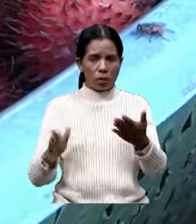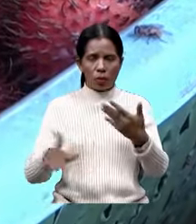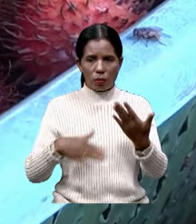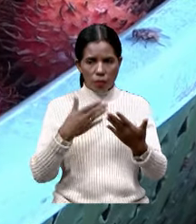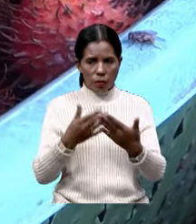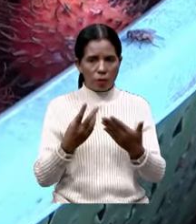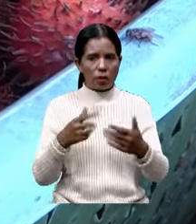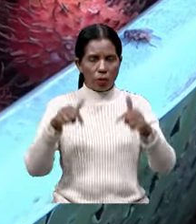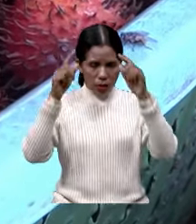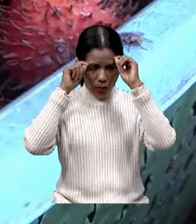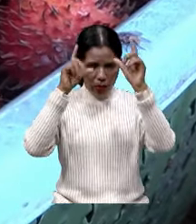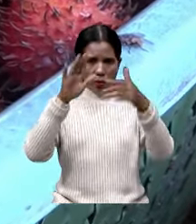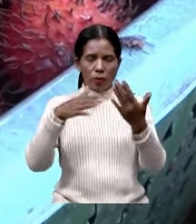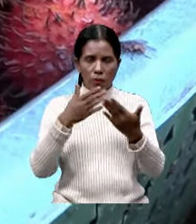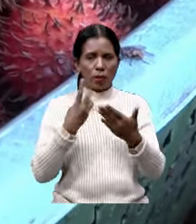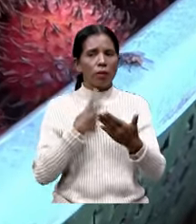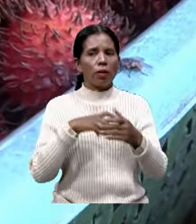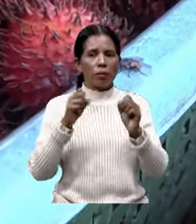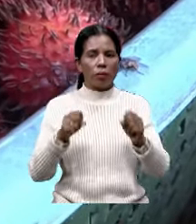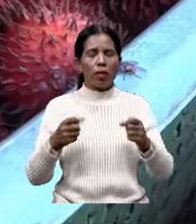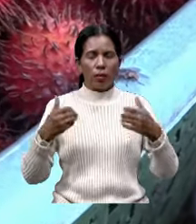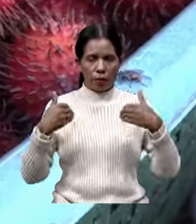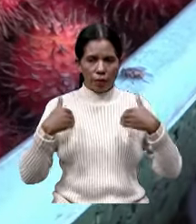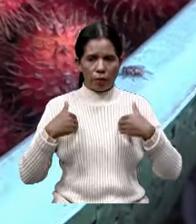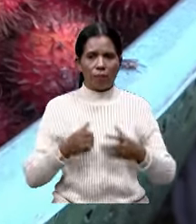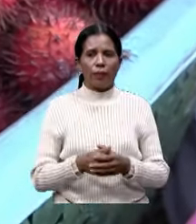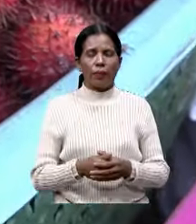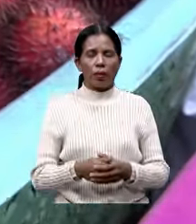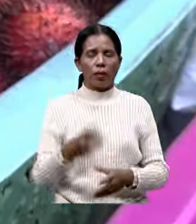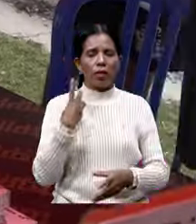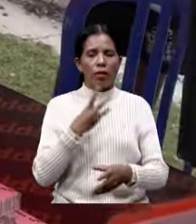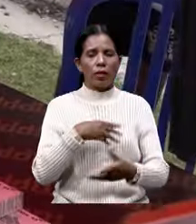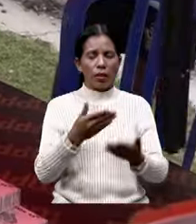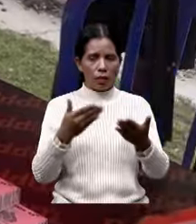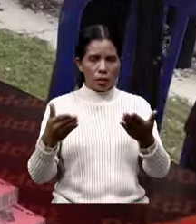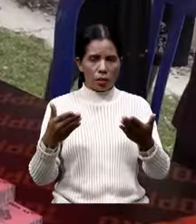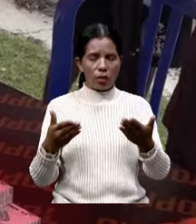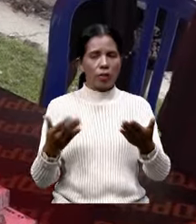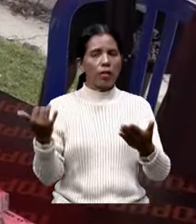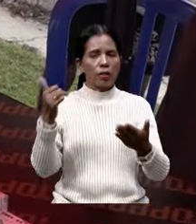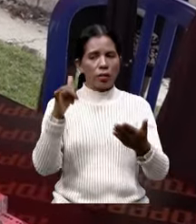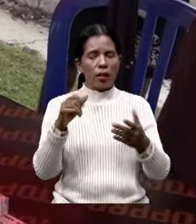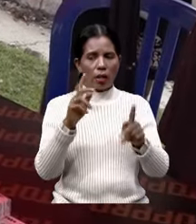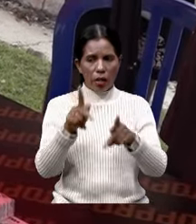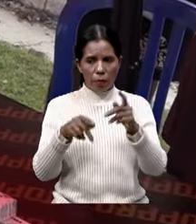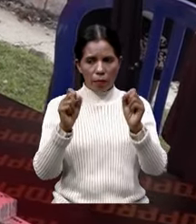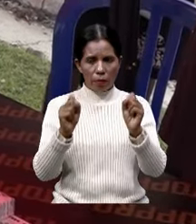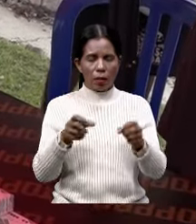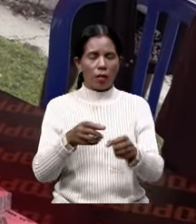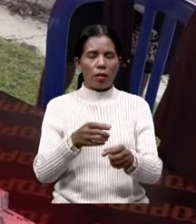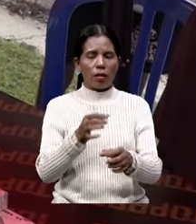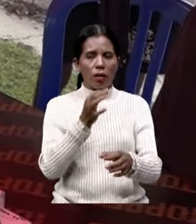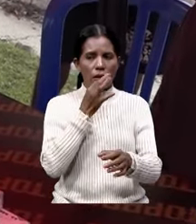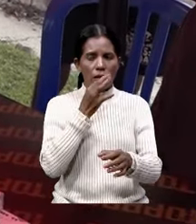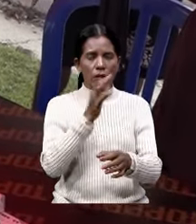ke ihe territori Timor Laranto mak para ita bele ihe itene garantia kata kita ne produto ne ema bele consumo